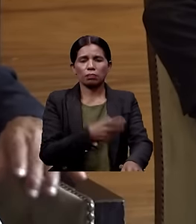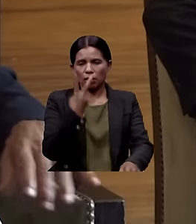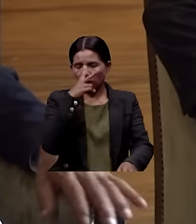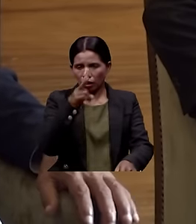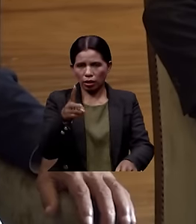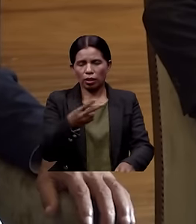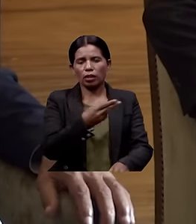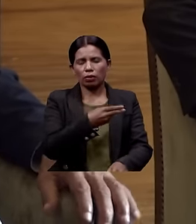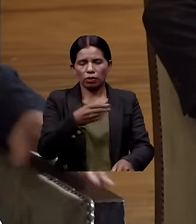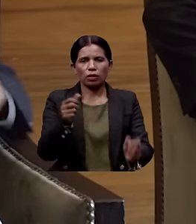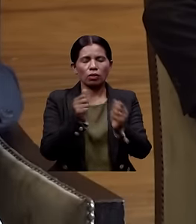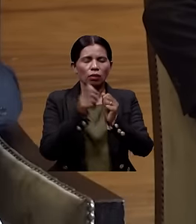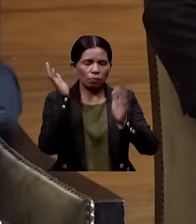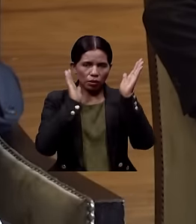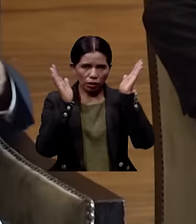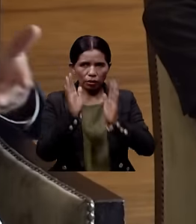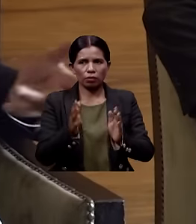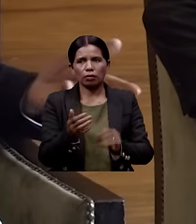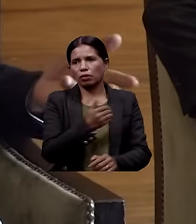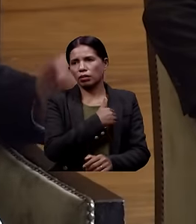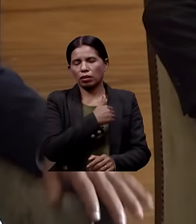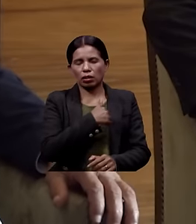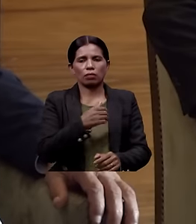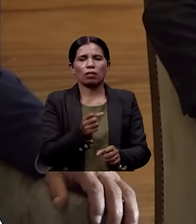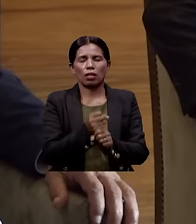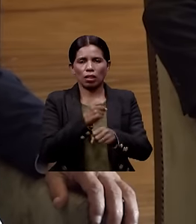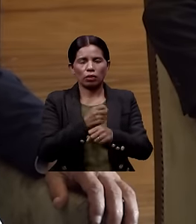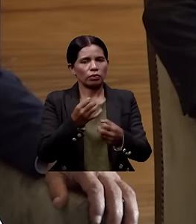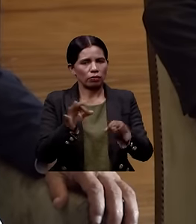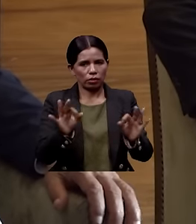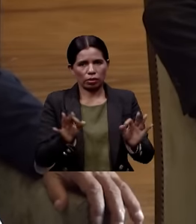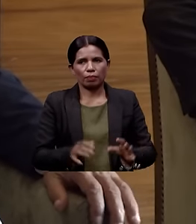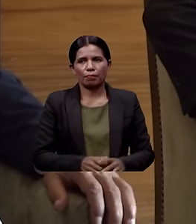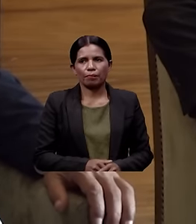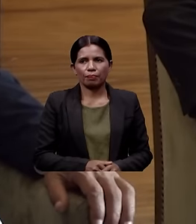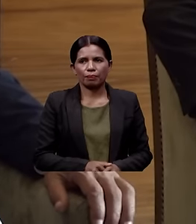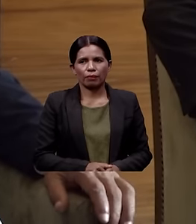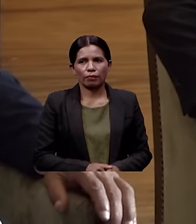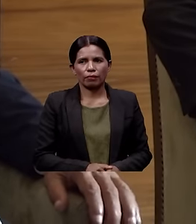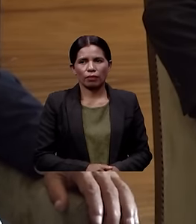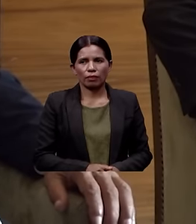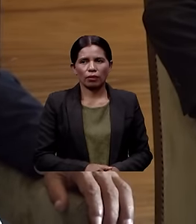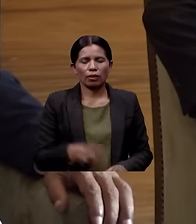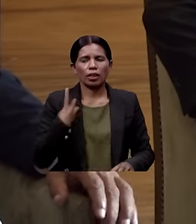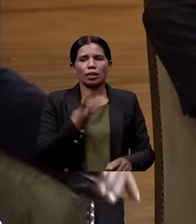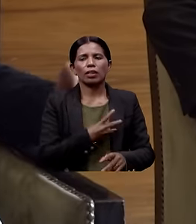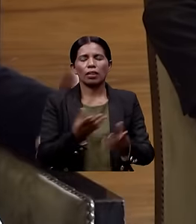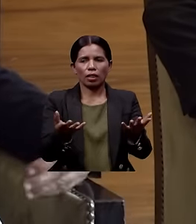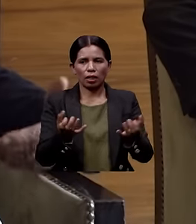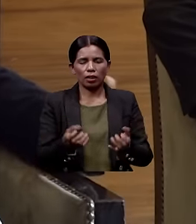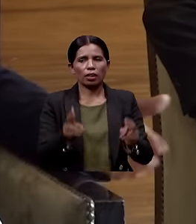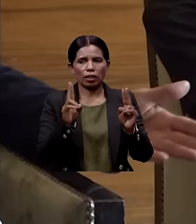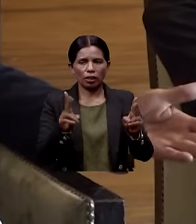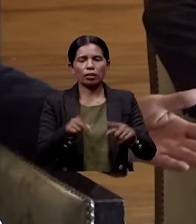ia fazer um balão de eletro no vale, se dá o que tá. Deve ita karaklalais plus